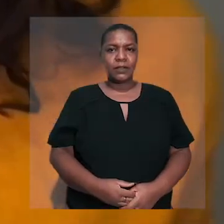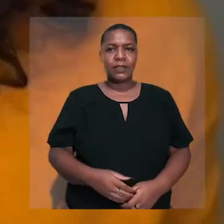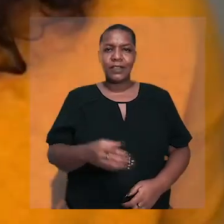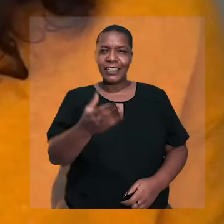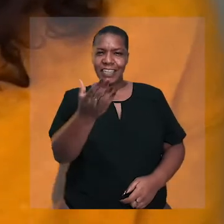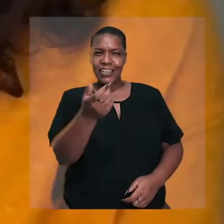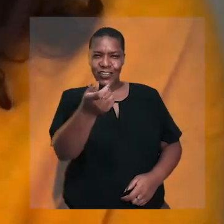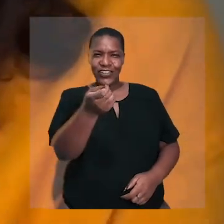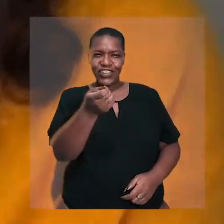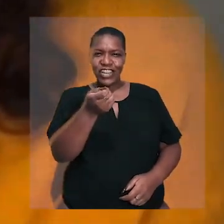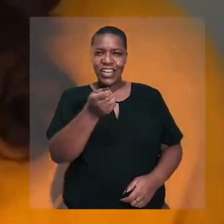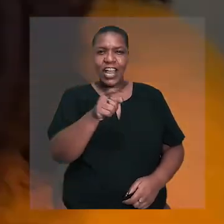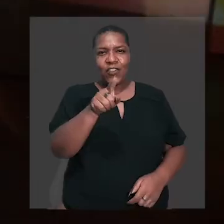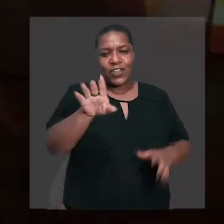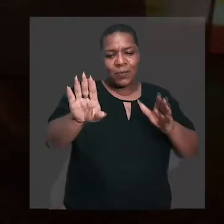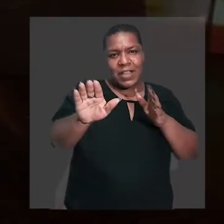Deixa eu chegar você mais perto de mim.